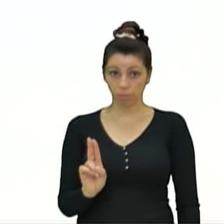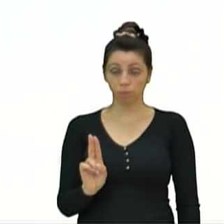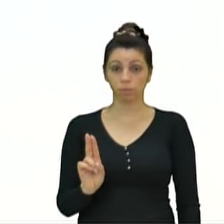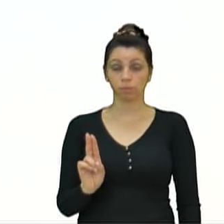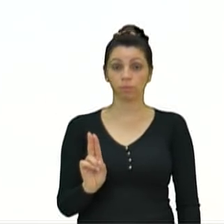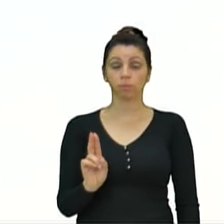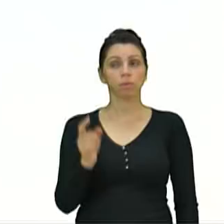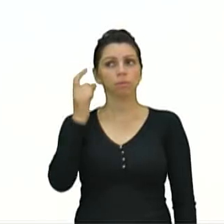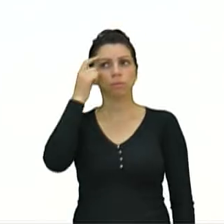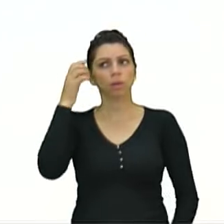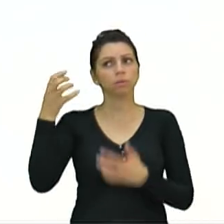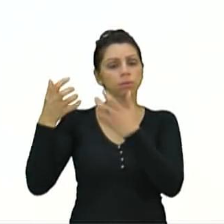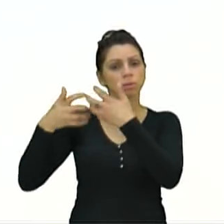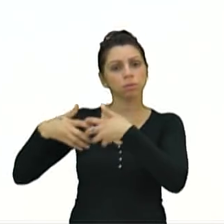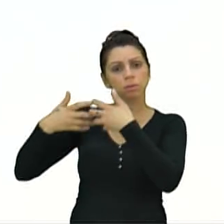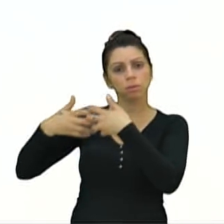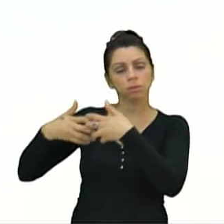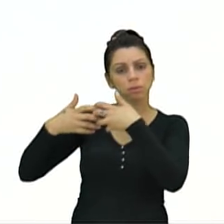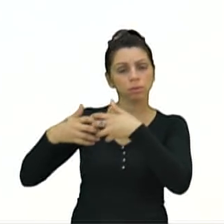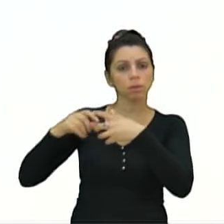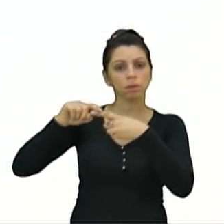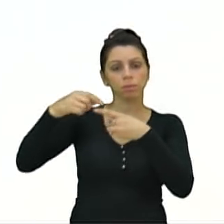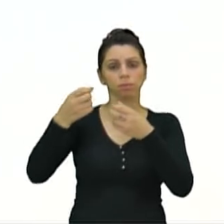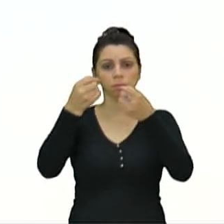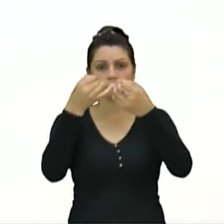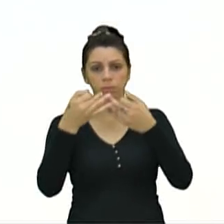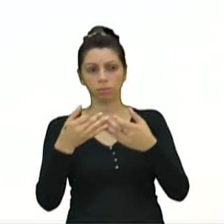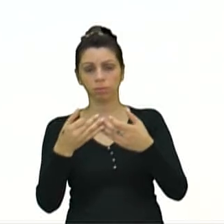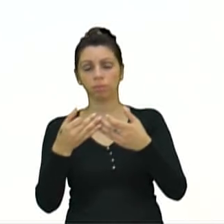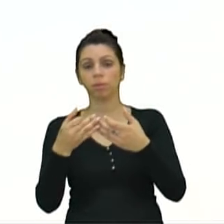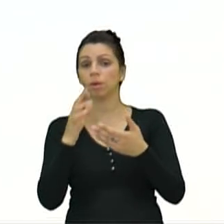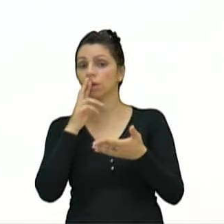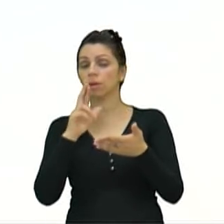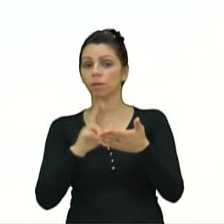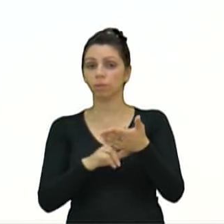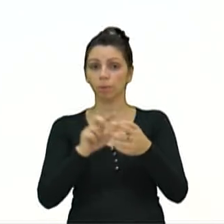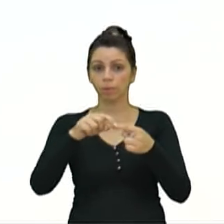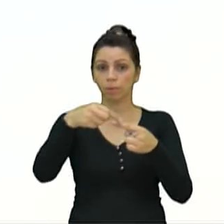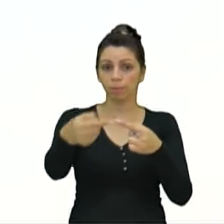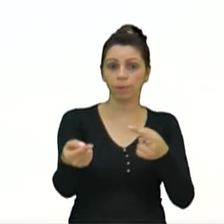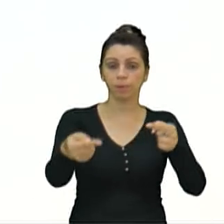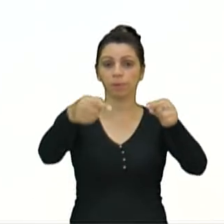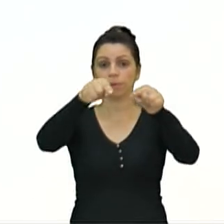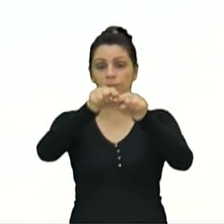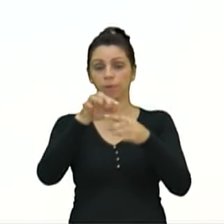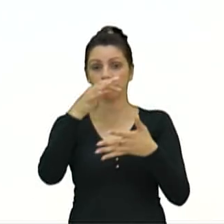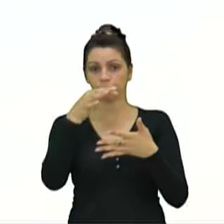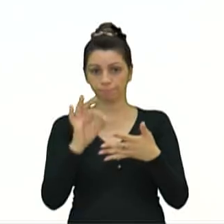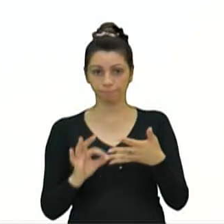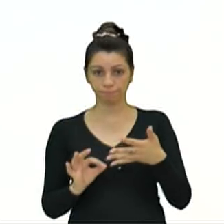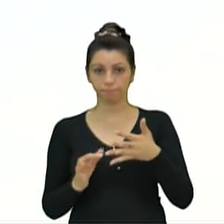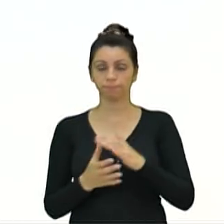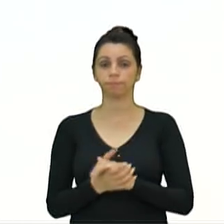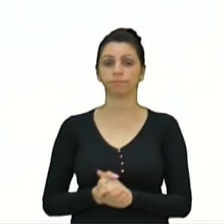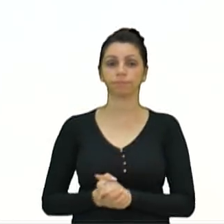aqui. Pensa aí com base nisso que eu acabei de te mostrar aqui, responde e eu já volto para a gente fazer a correção.